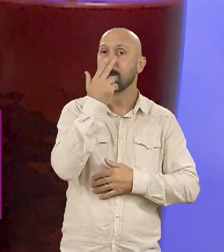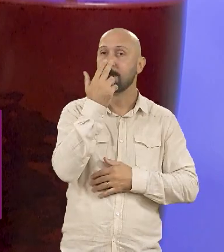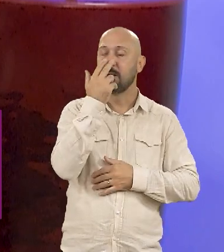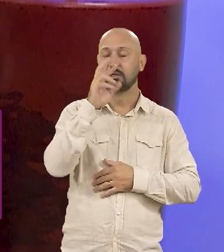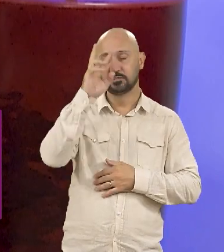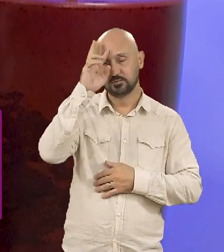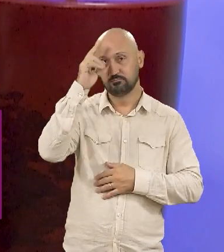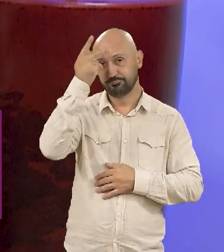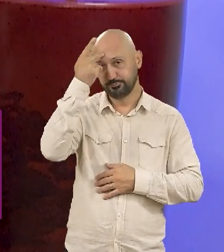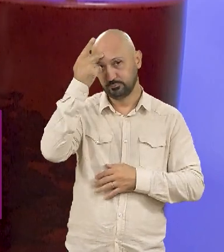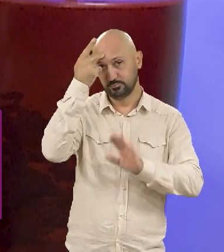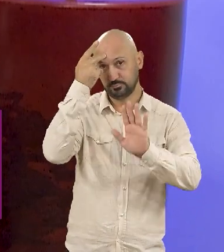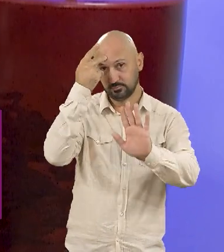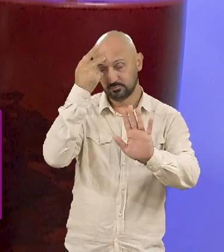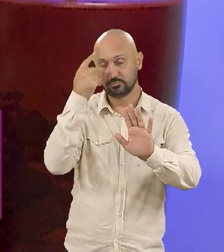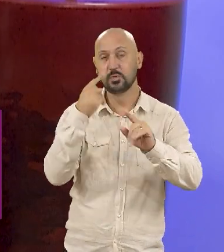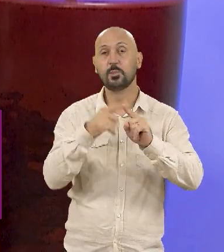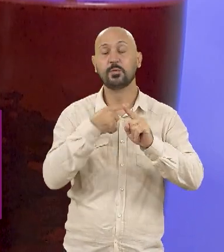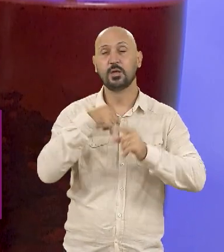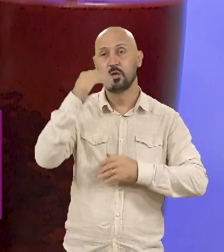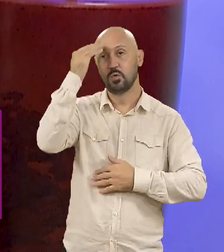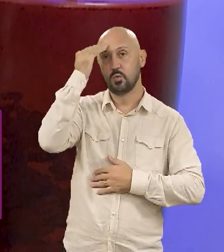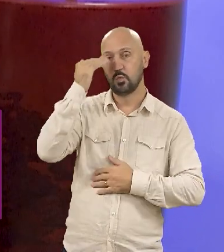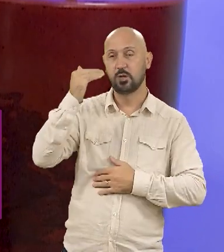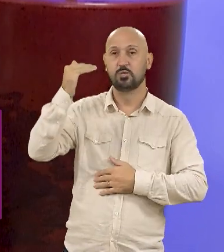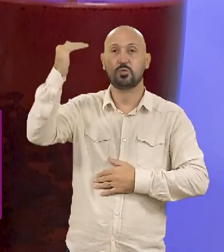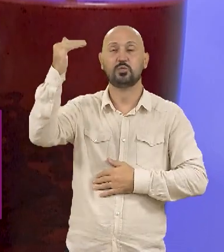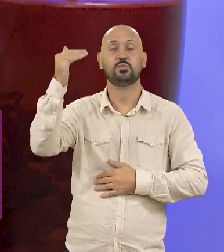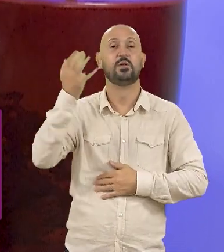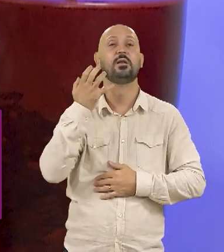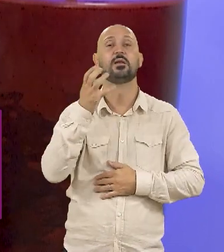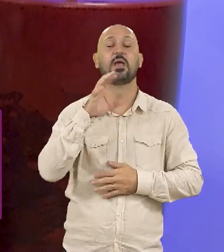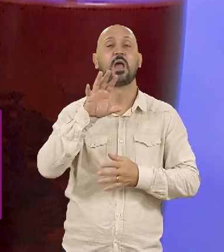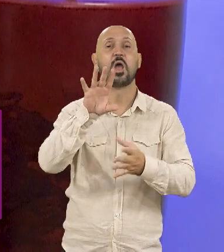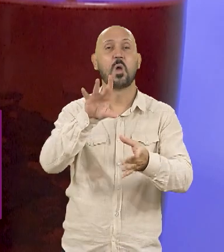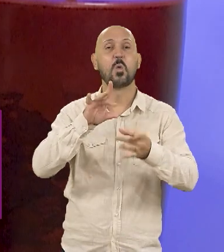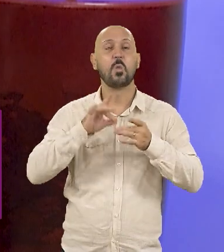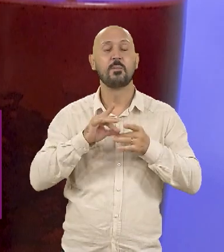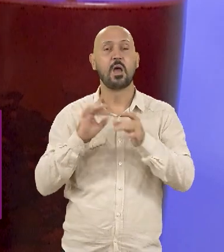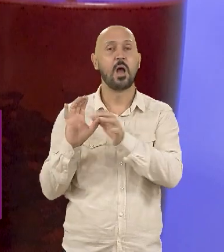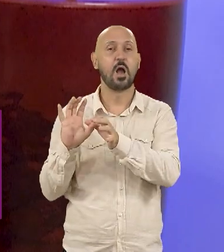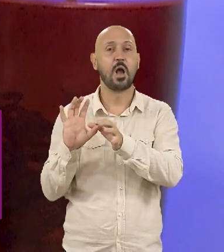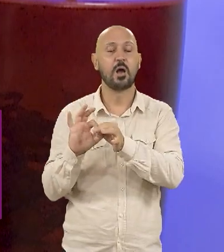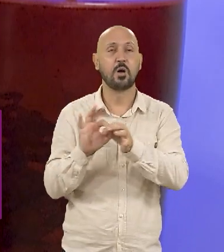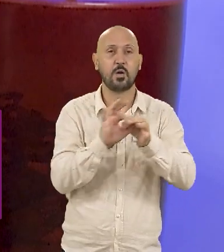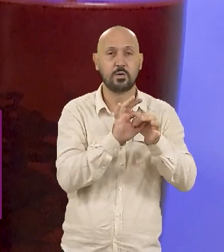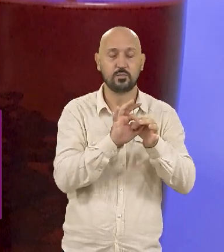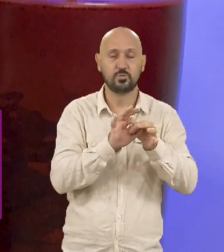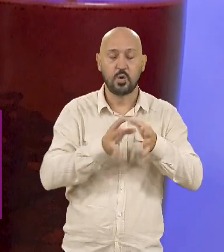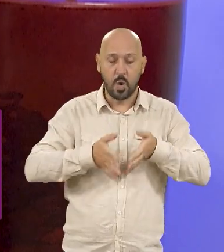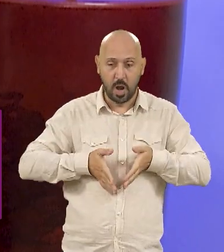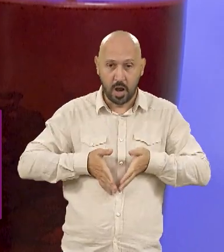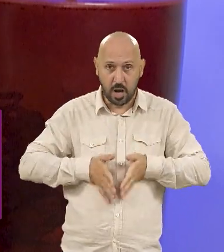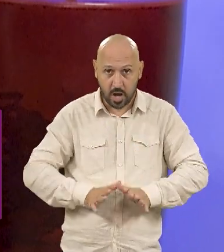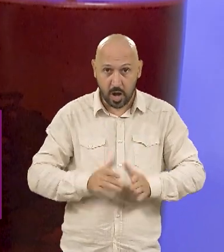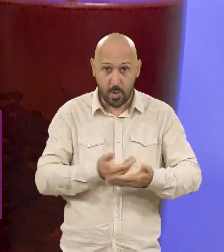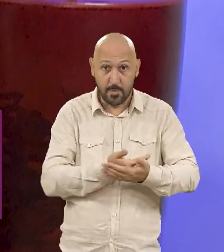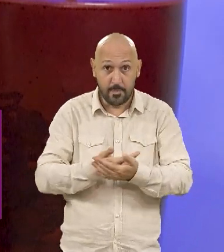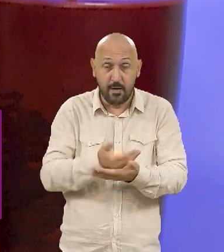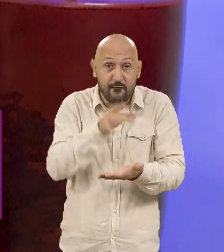meio ambígua, porque o adulto, ele quer reproduzir todo um cenário de um ganho de um bebê de